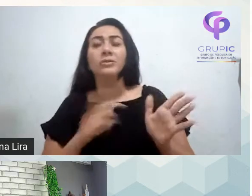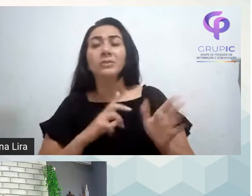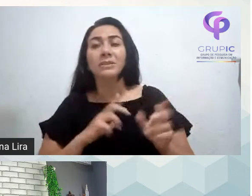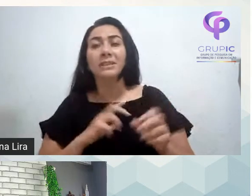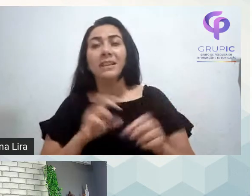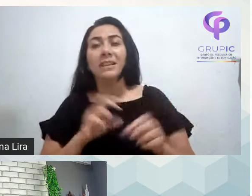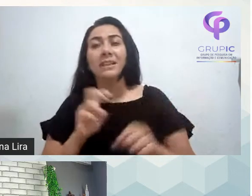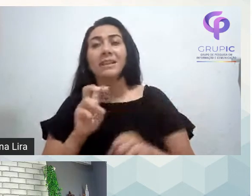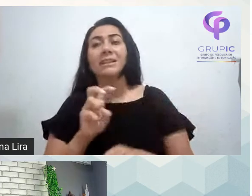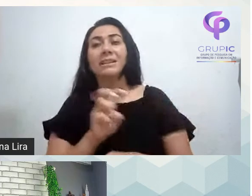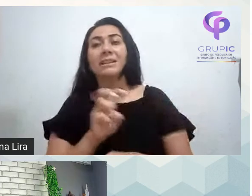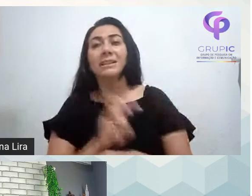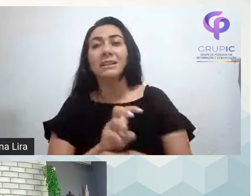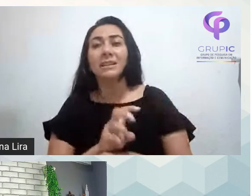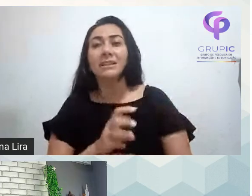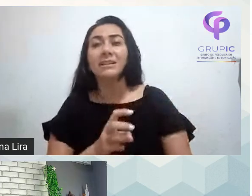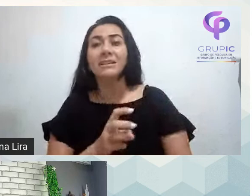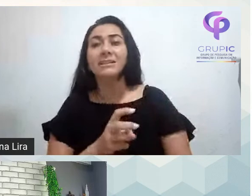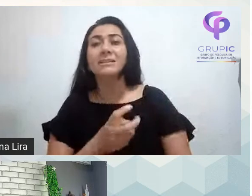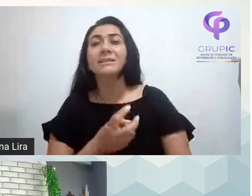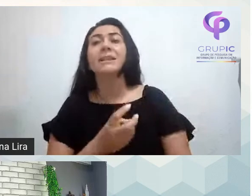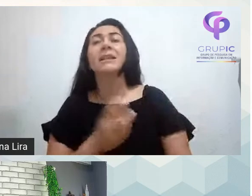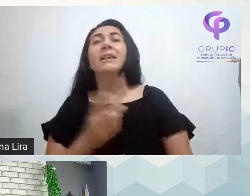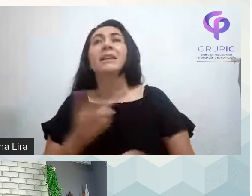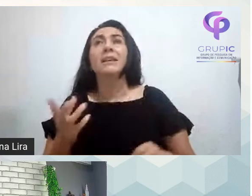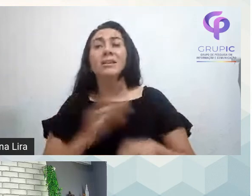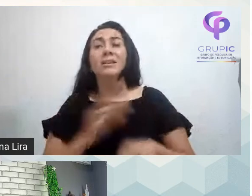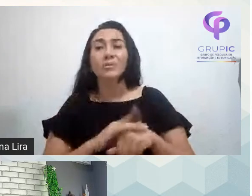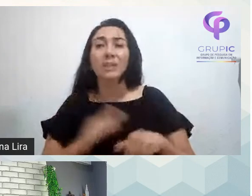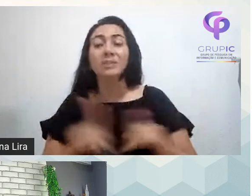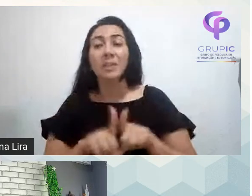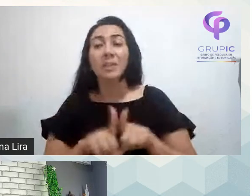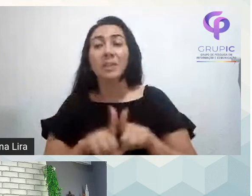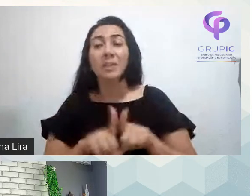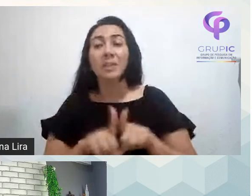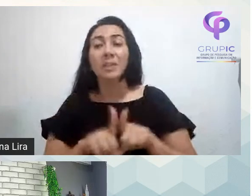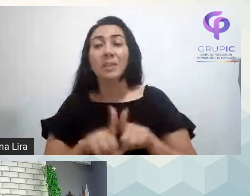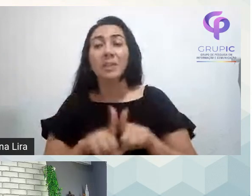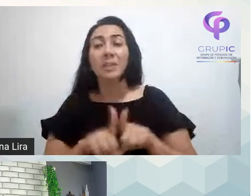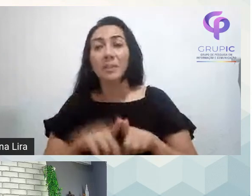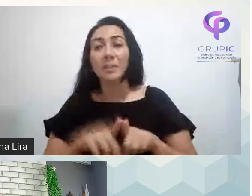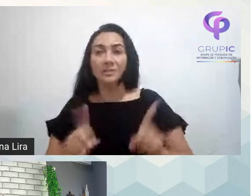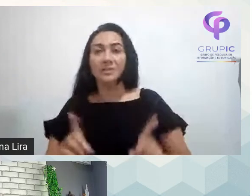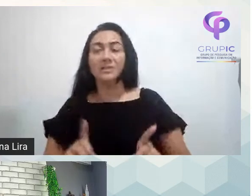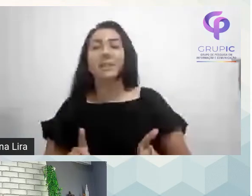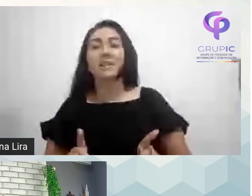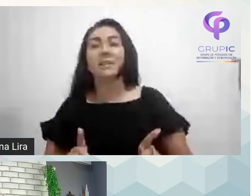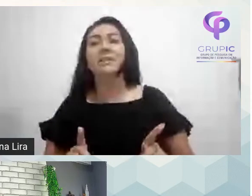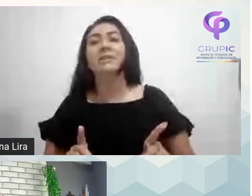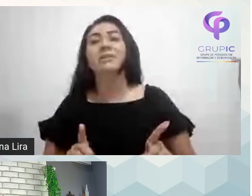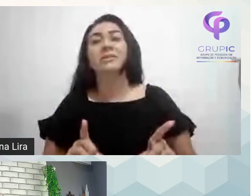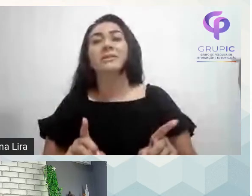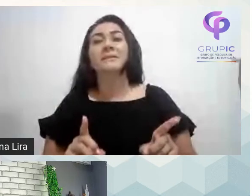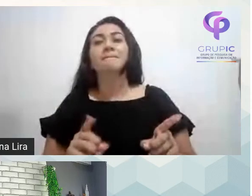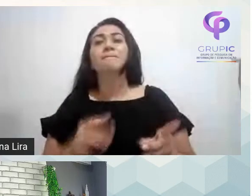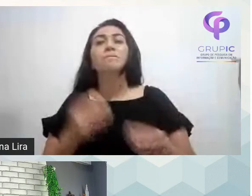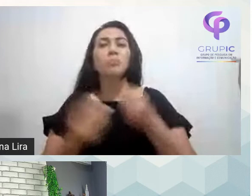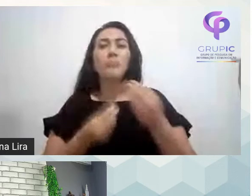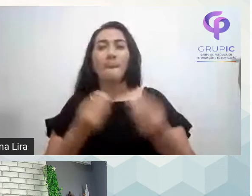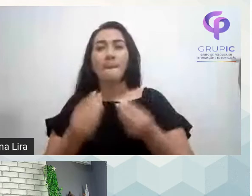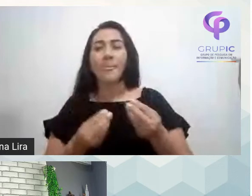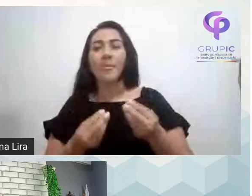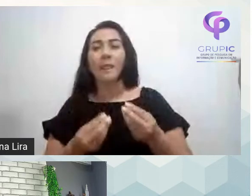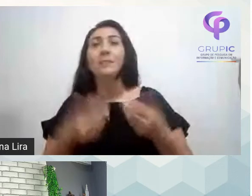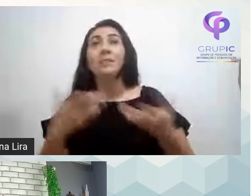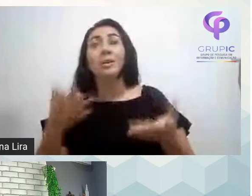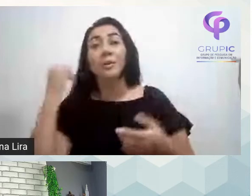deficiência, que são 2 programas novos. Então, a gente, como eu falei, é importante nós termos conhecimento, a gente não precisa